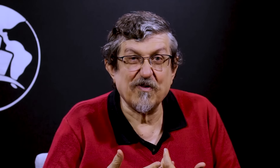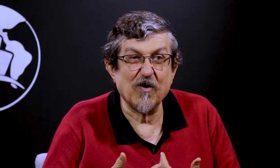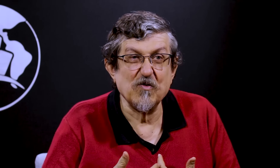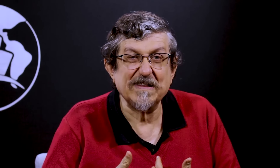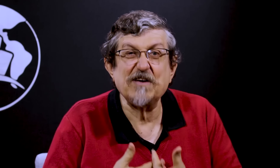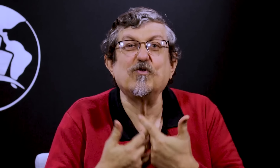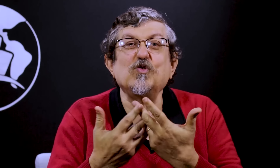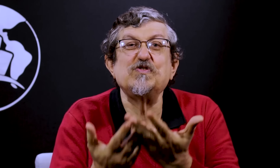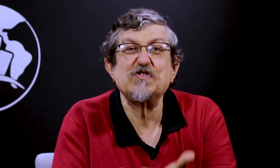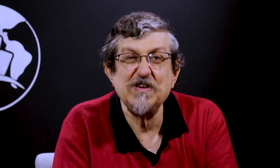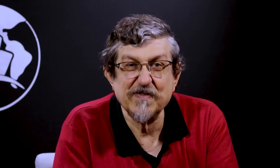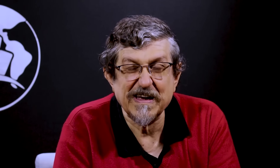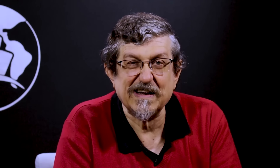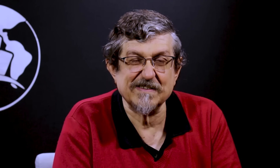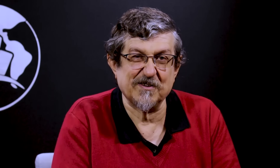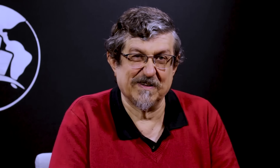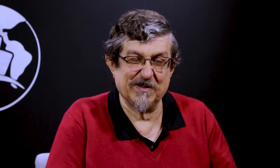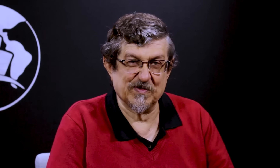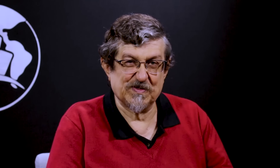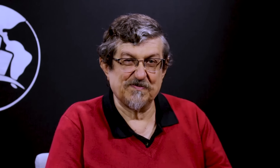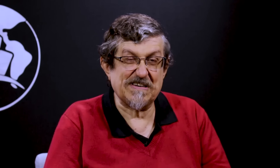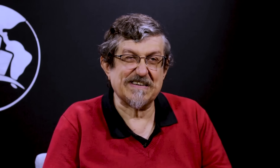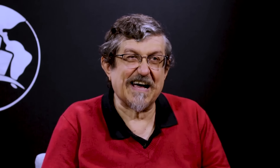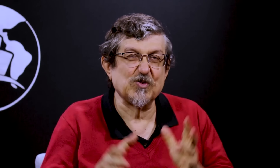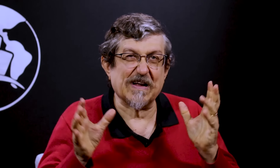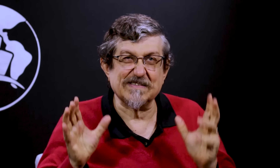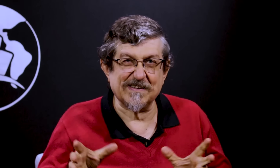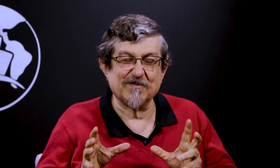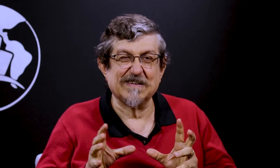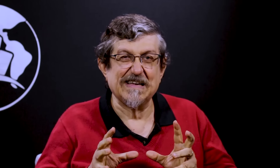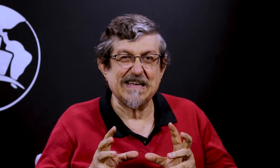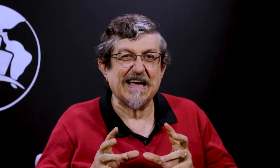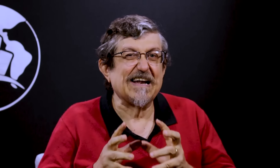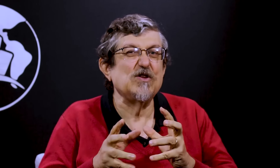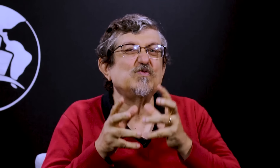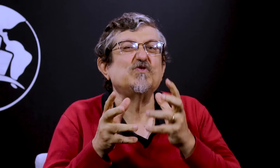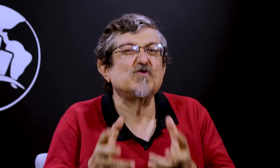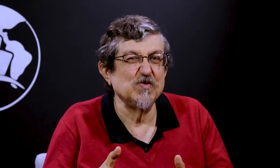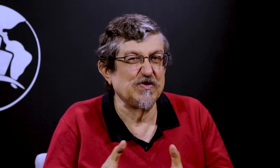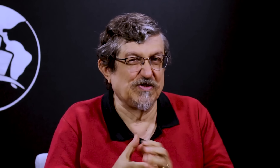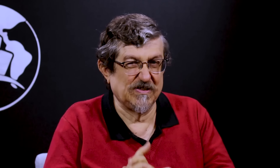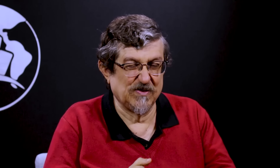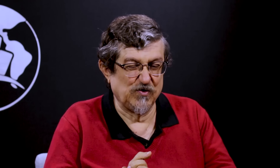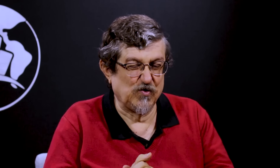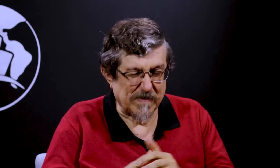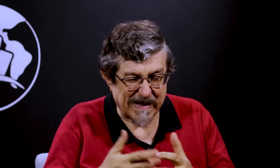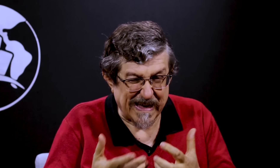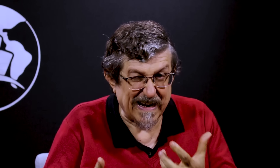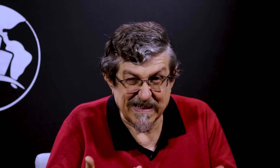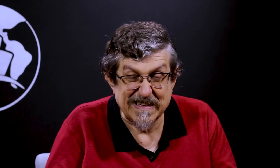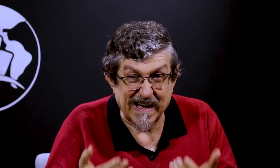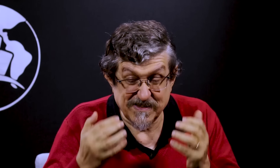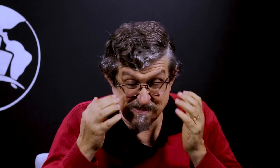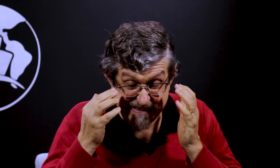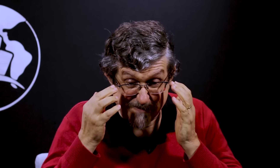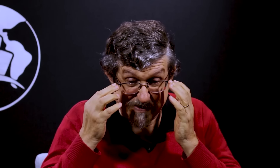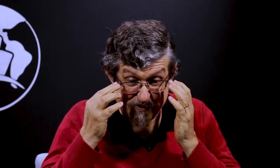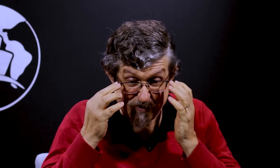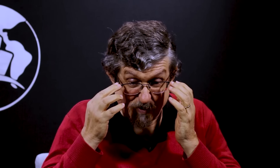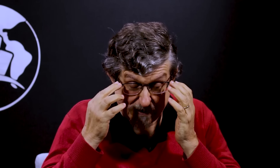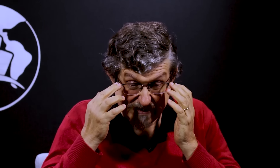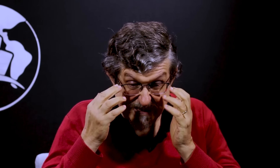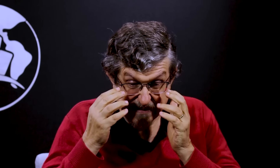que envolve uma devolutiva em relação a Deus. Veja, a adoração, ela não surge de uma realidade em